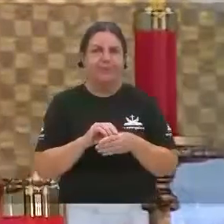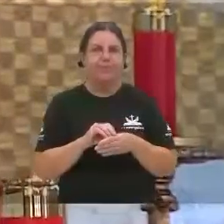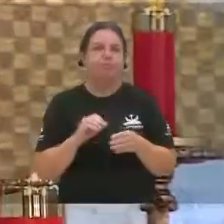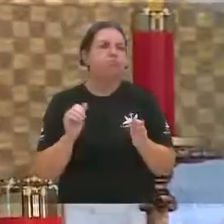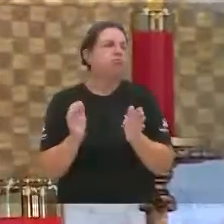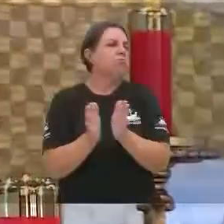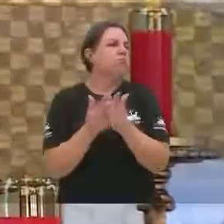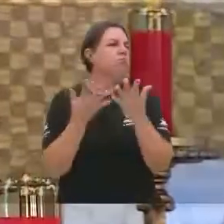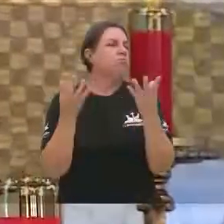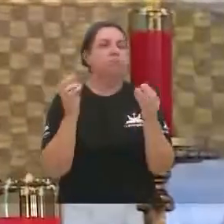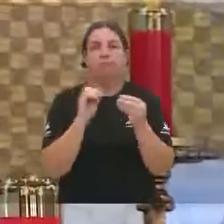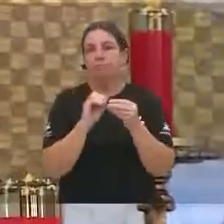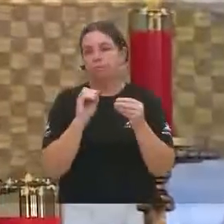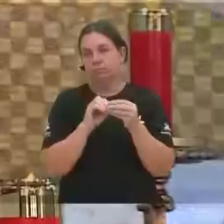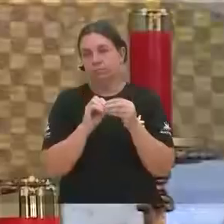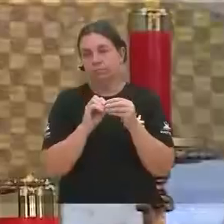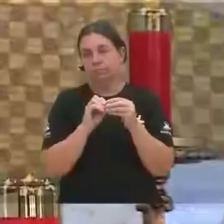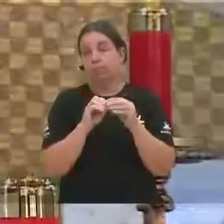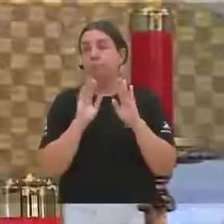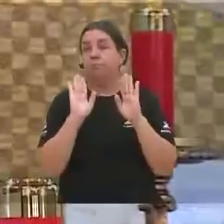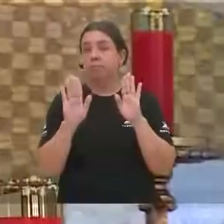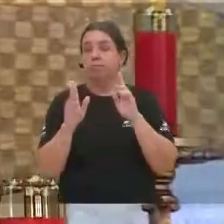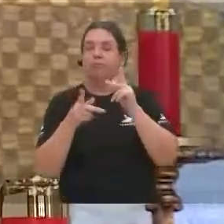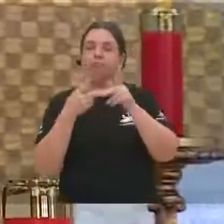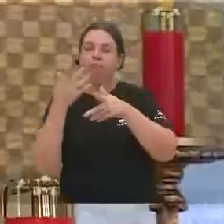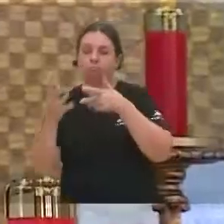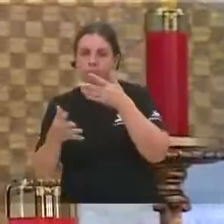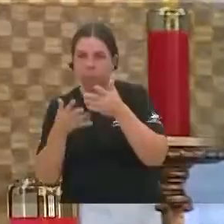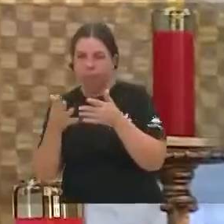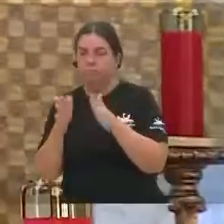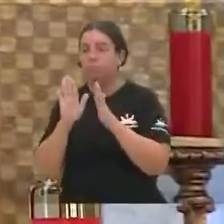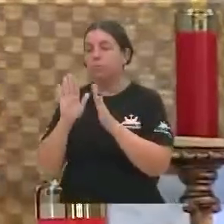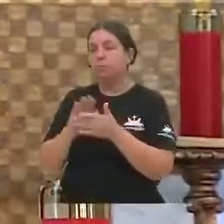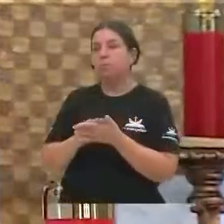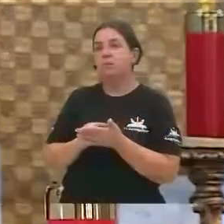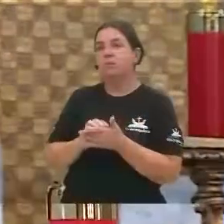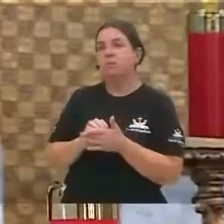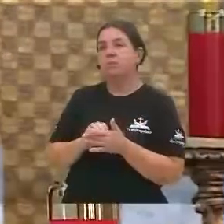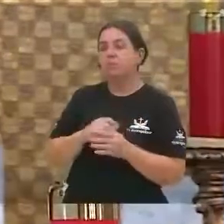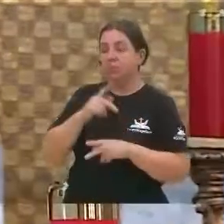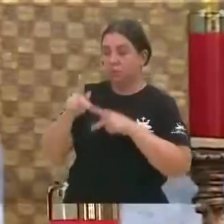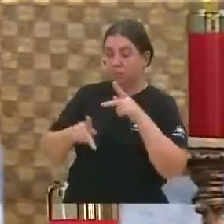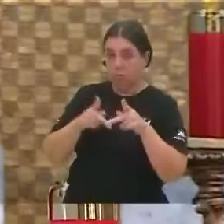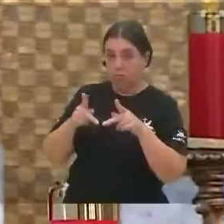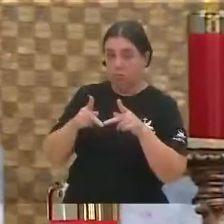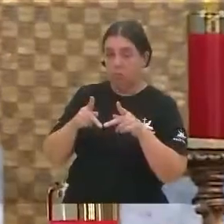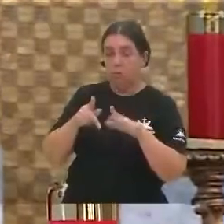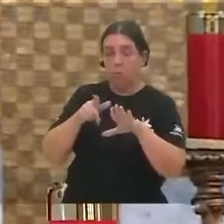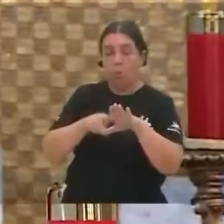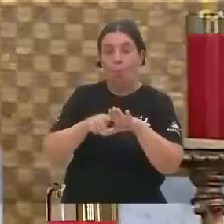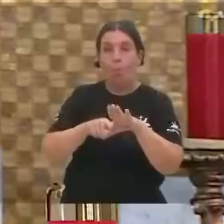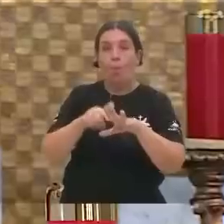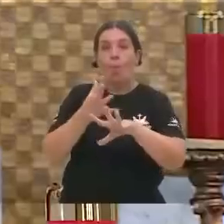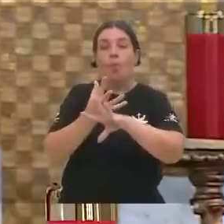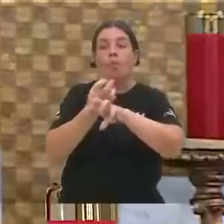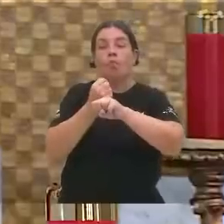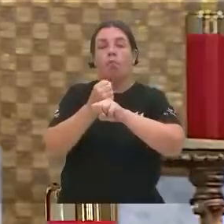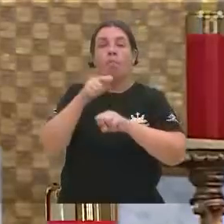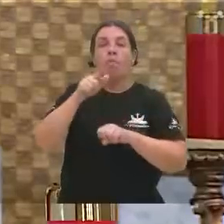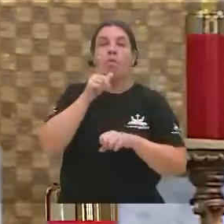milagrosamente citando passar ao povo a enxuto pelo mar